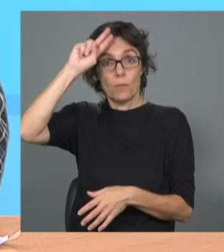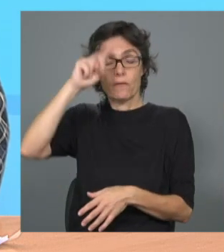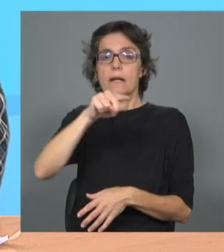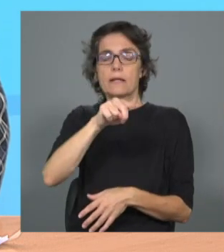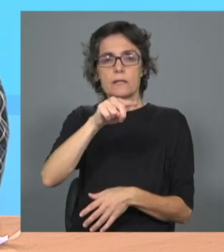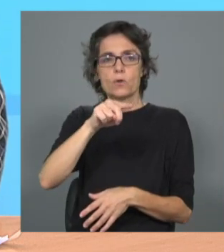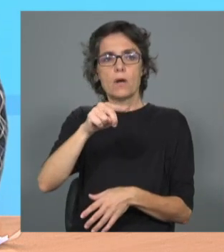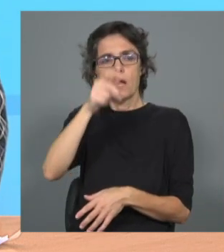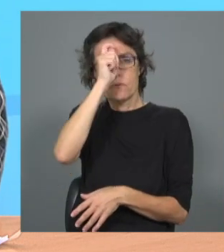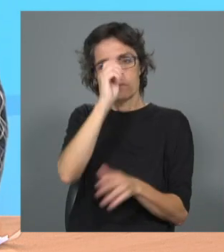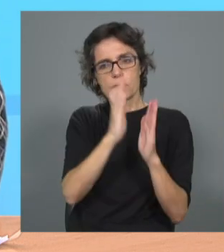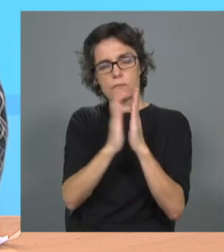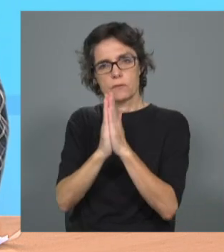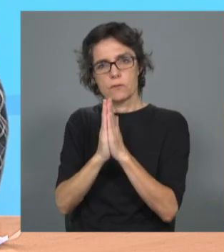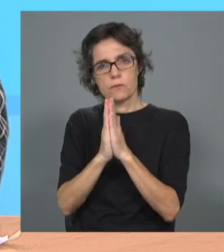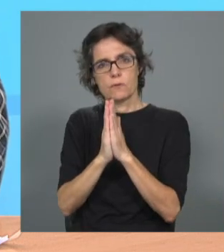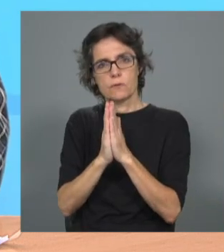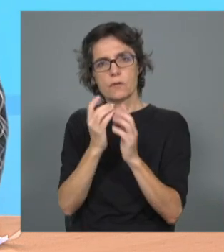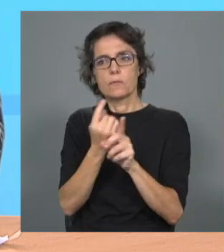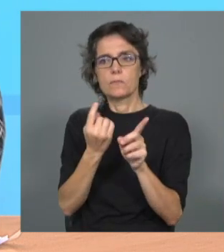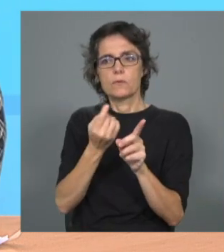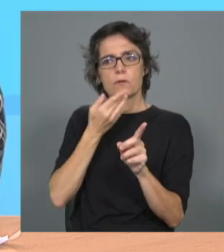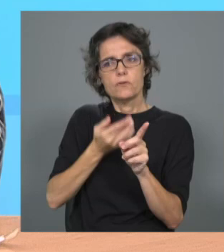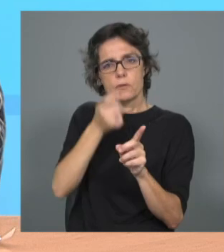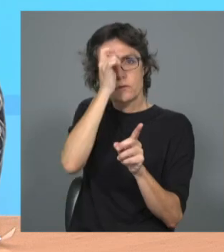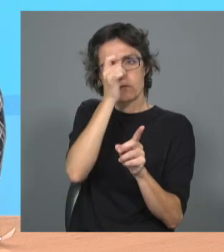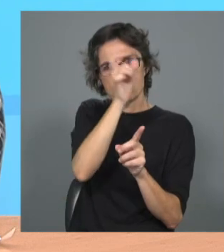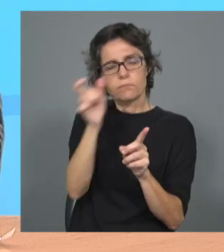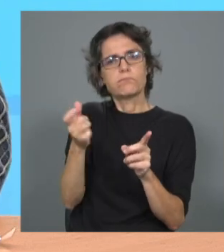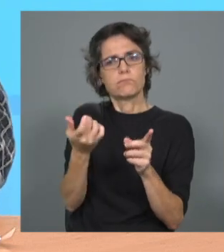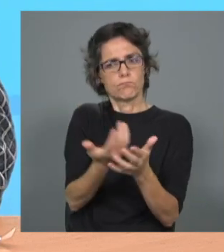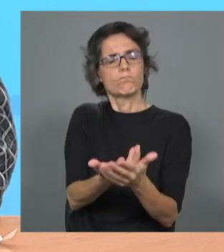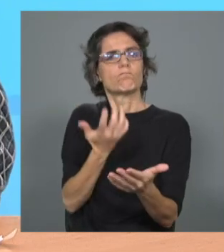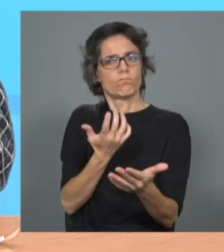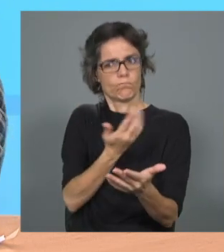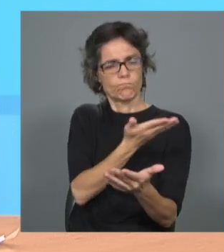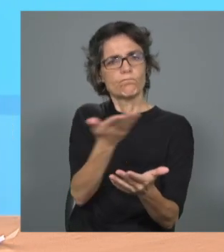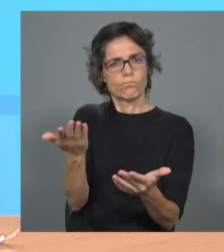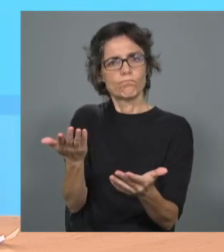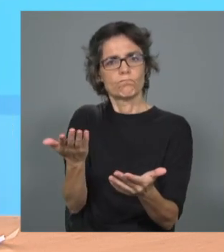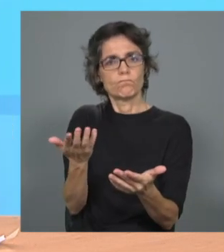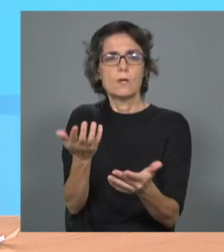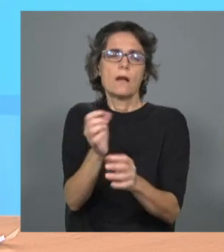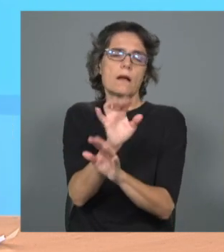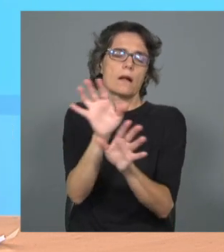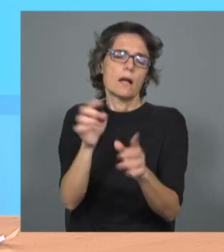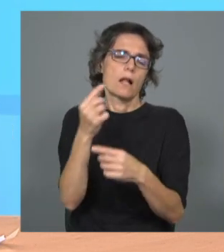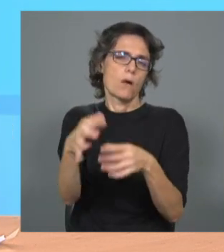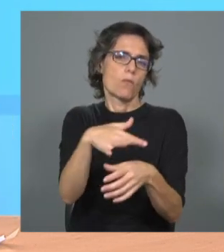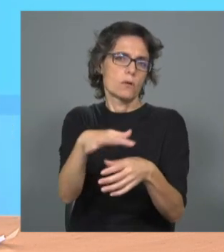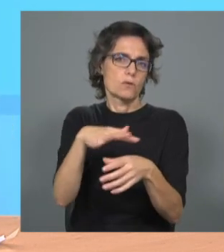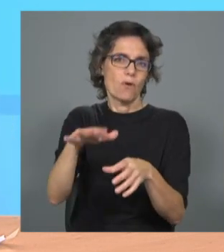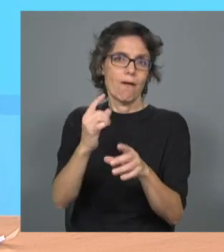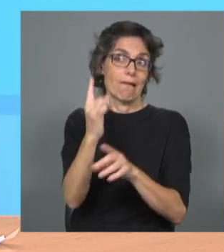muito profunda, de experiência de comunhão e de respeito uns pelos outros bastante grande. Apesar daquelas situações que nós conhecemos mais a norte,